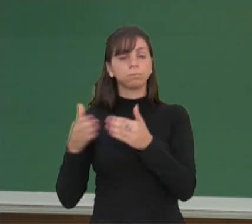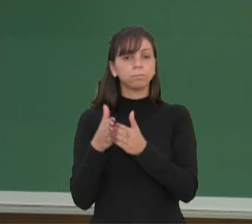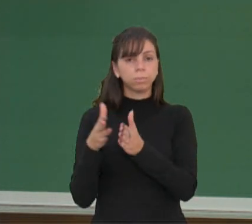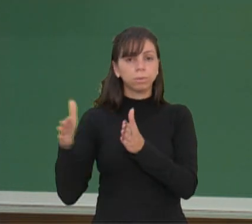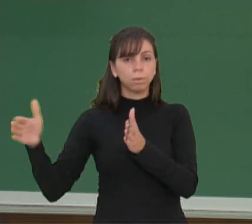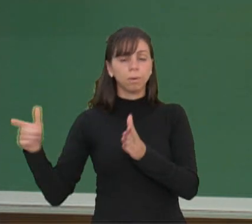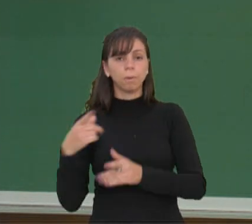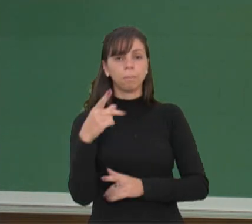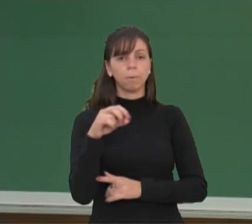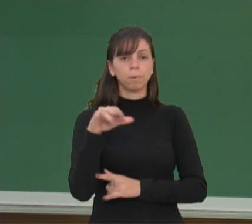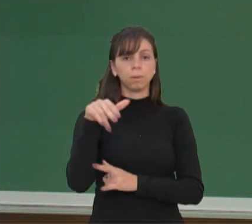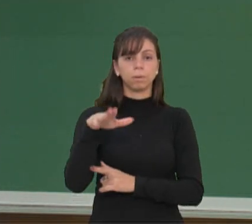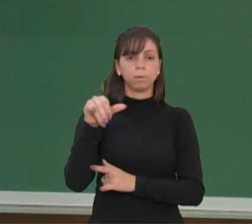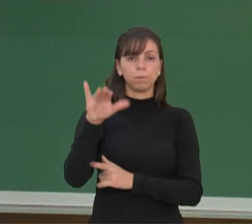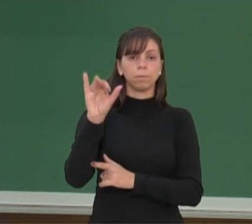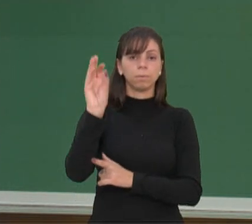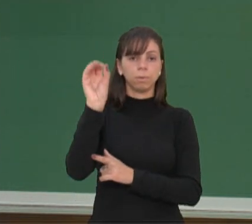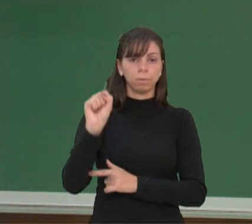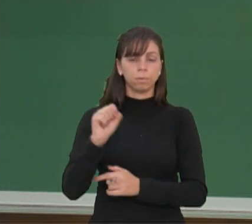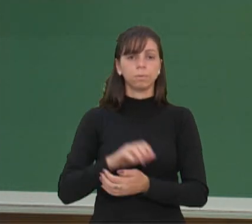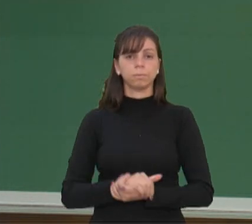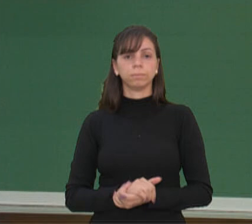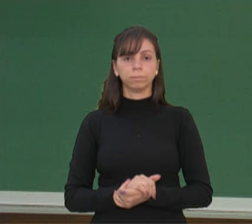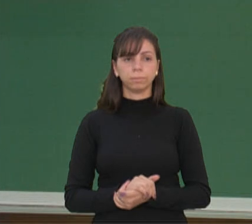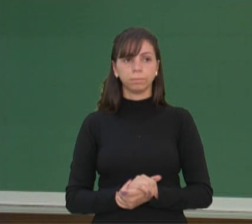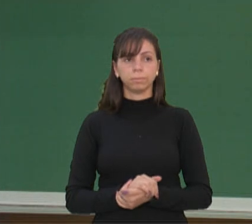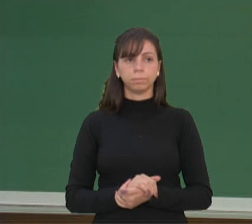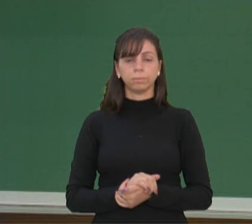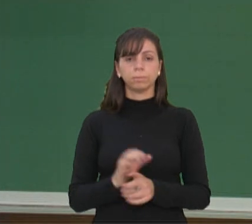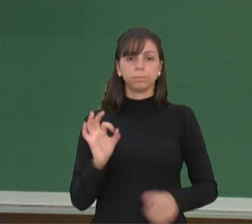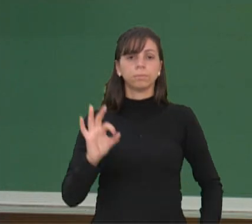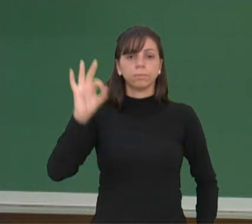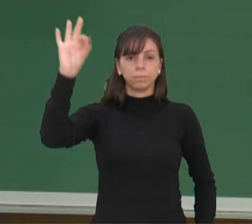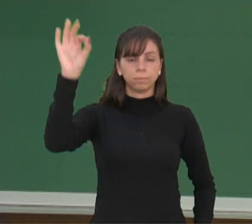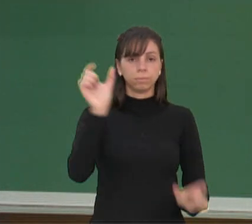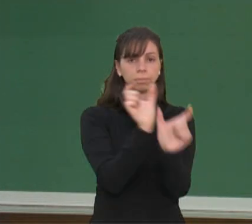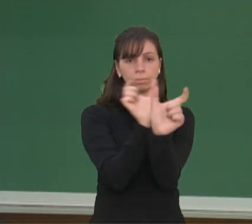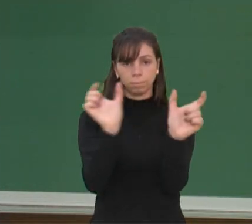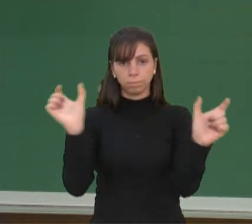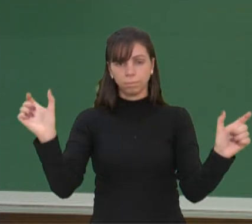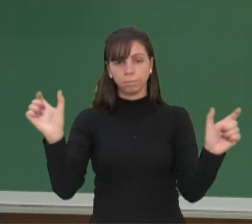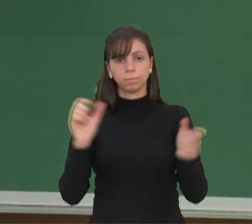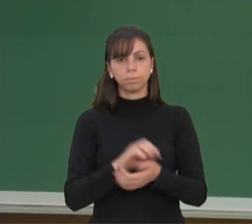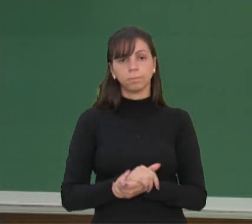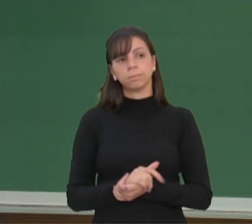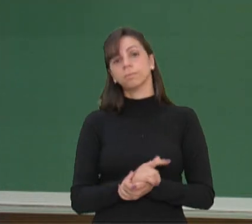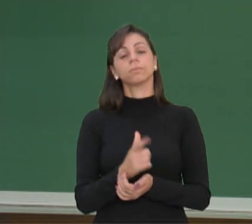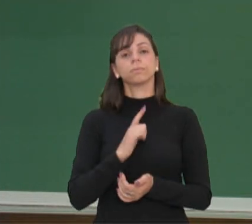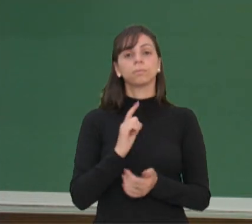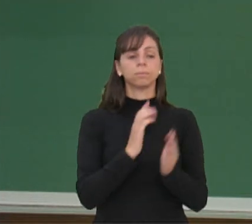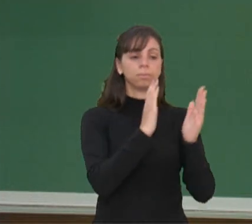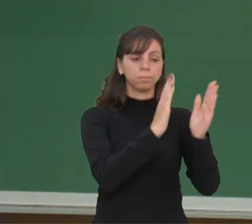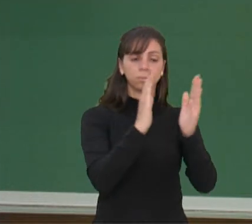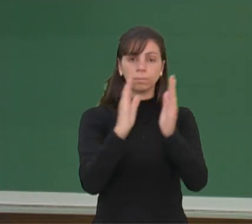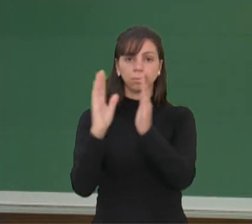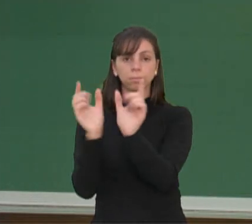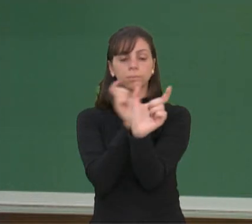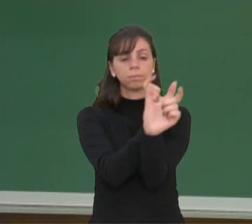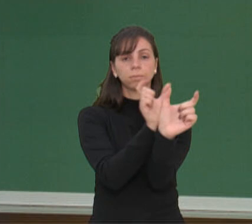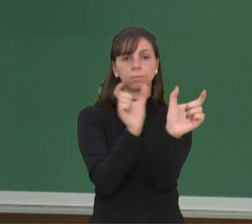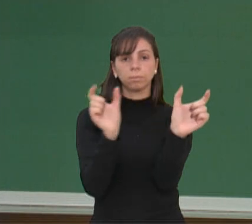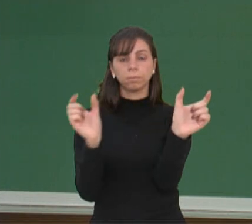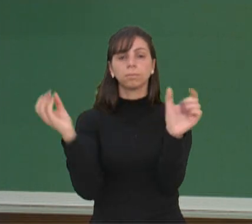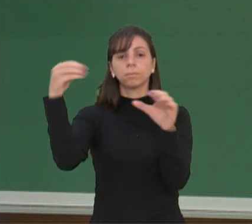chama apenas de polinômio. Nós vimos o grau do polinômio, que é o seguinte: você olha para todos os monômios que formam